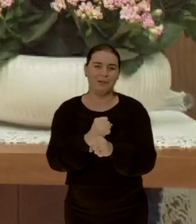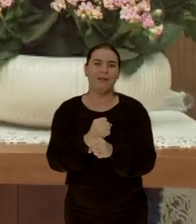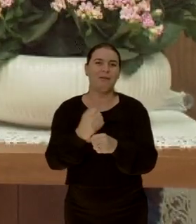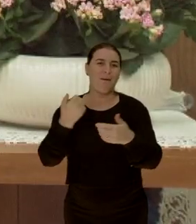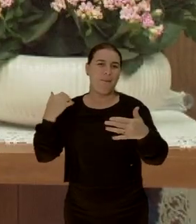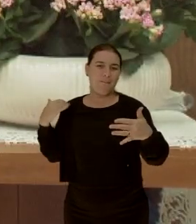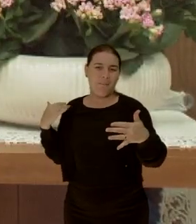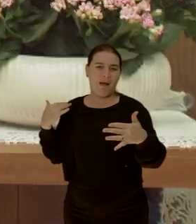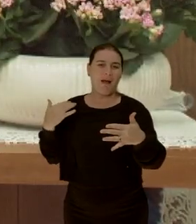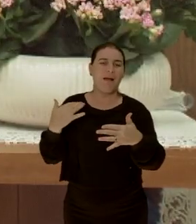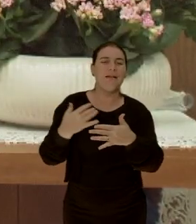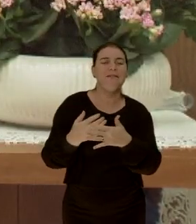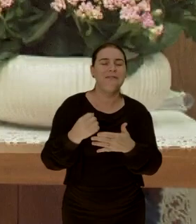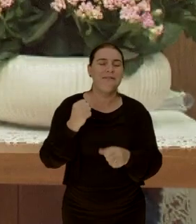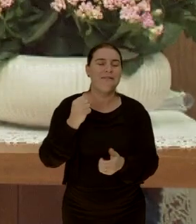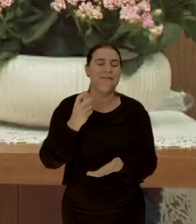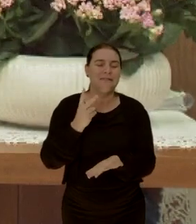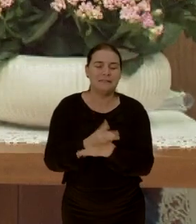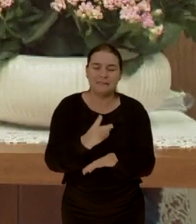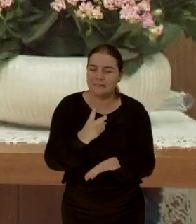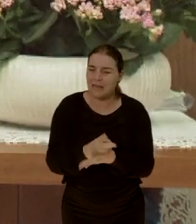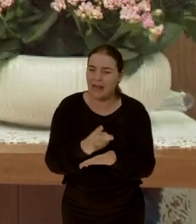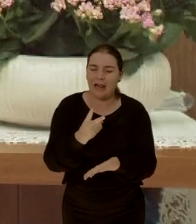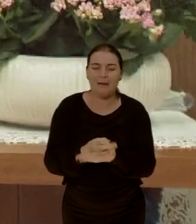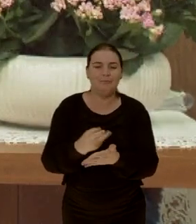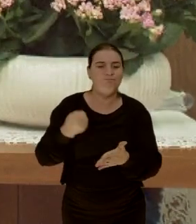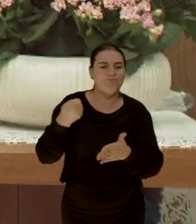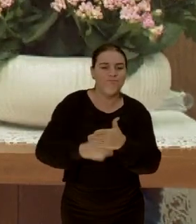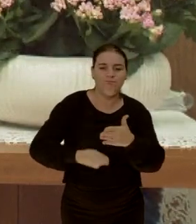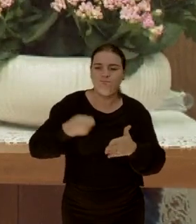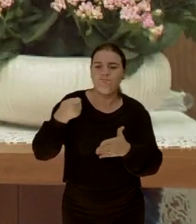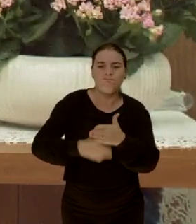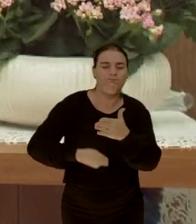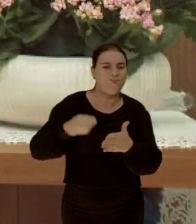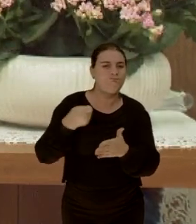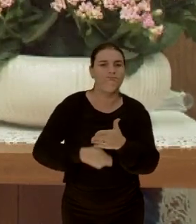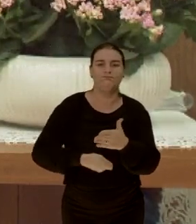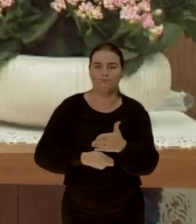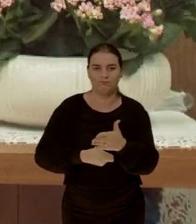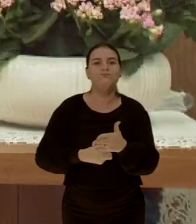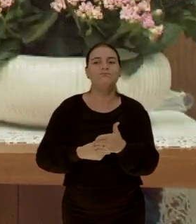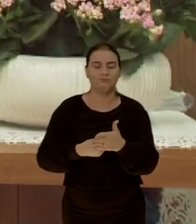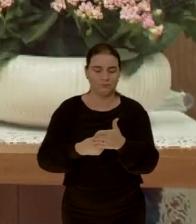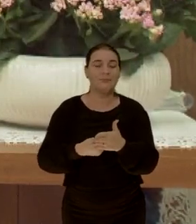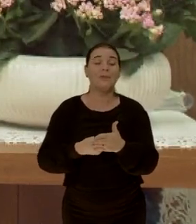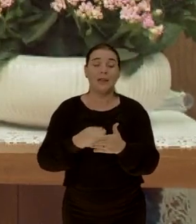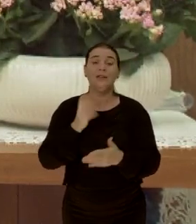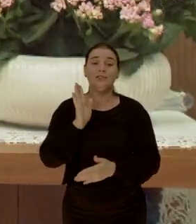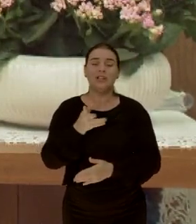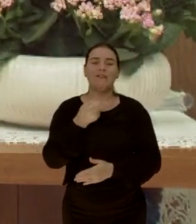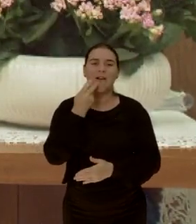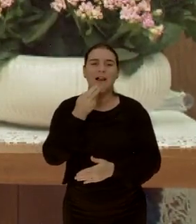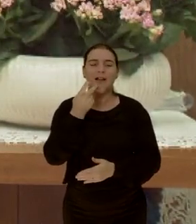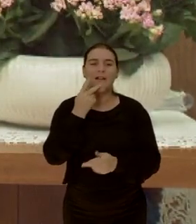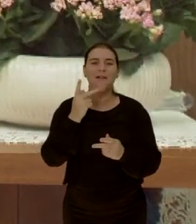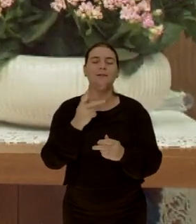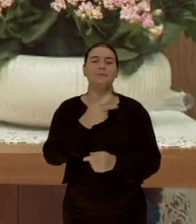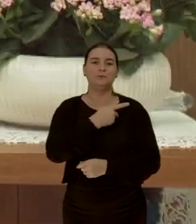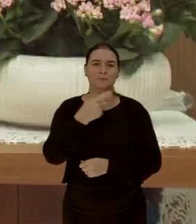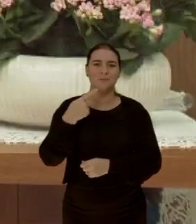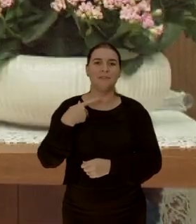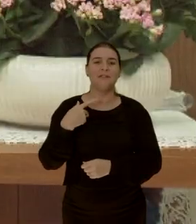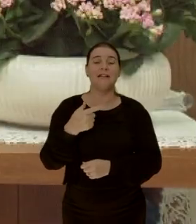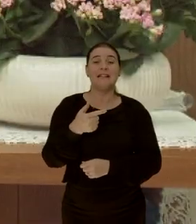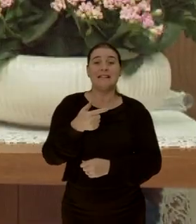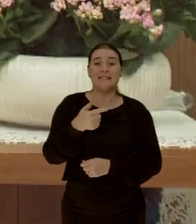foi muito grande. Eu não vou dizer aqui, eu posso dizer aqui, já disse para os pastores, eu fui